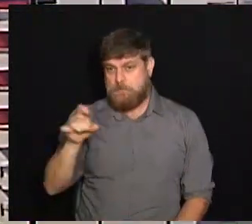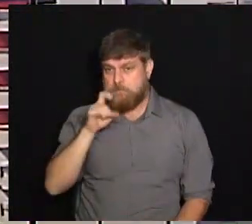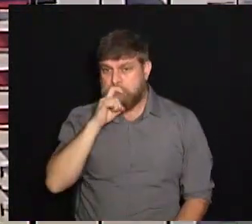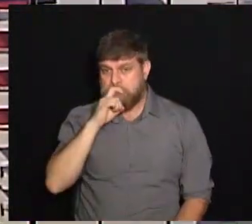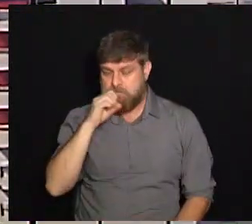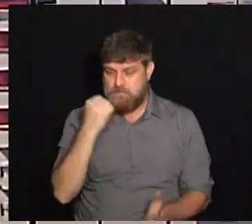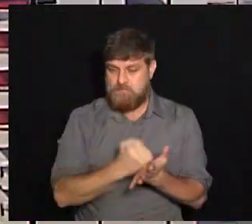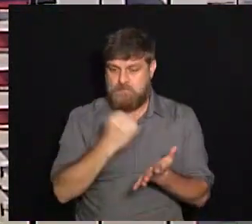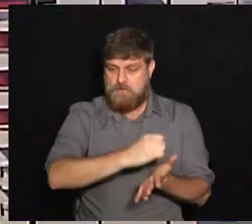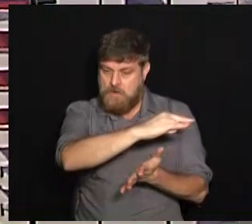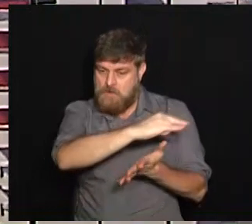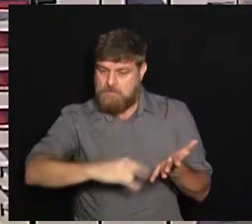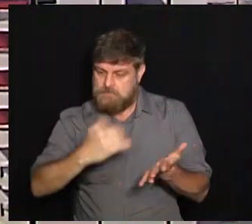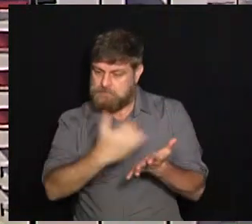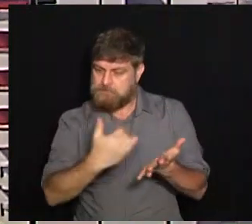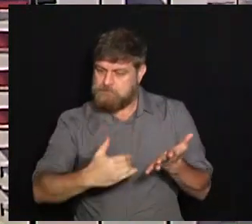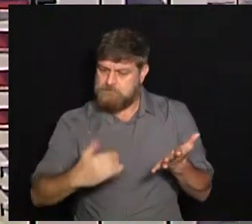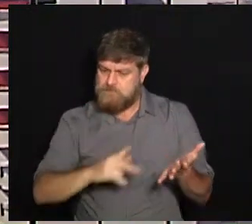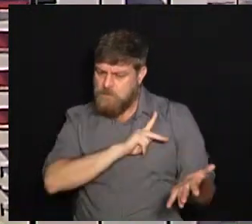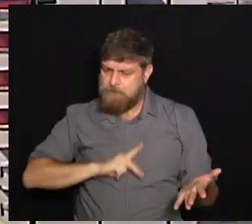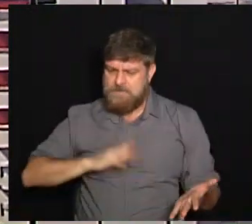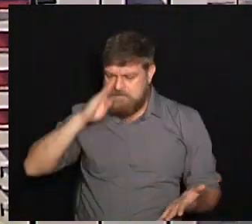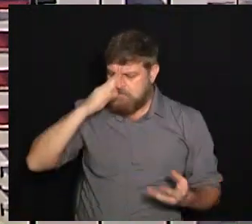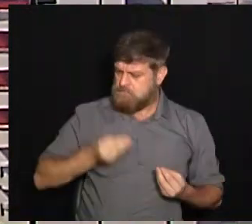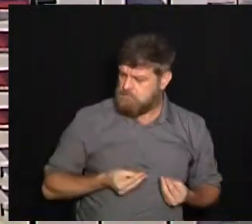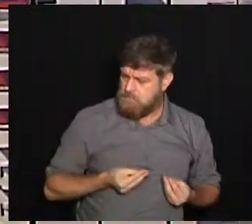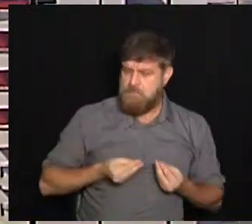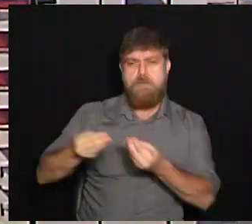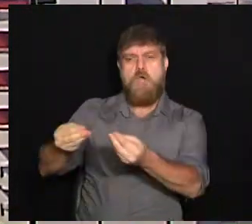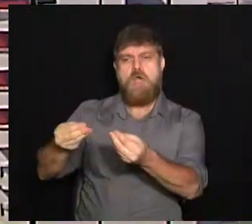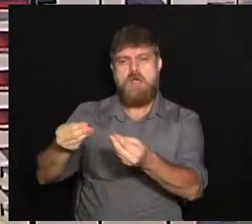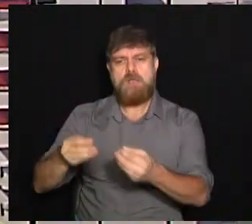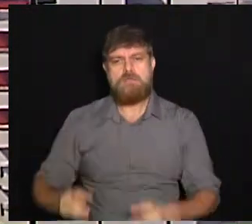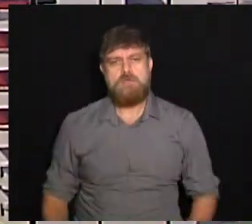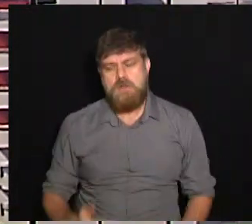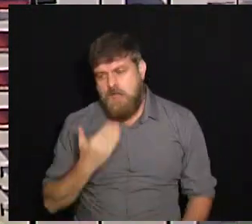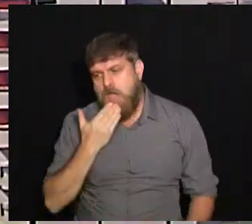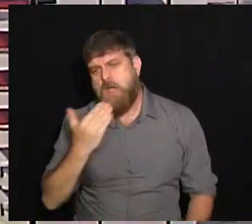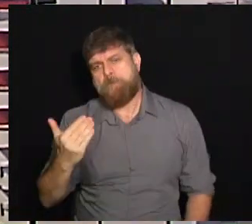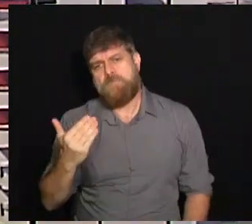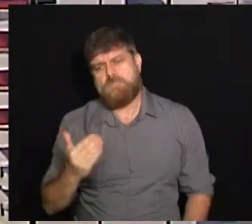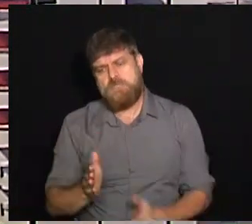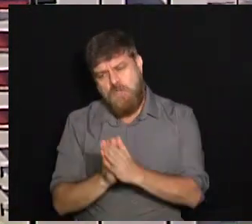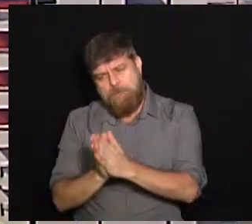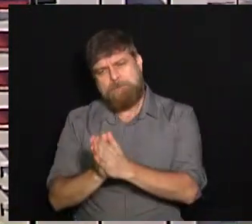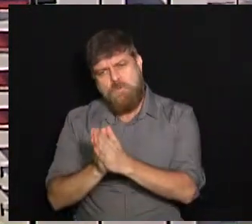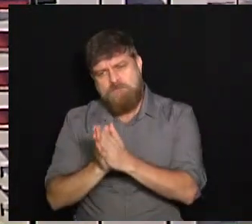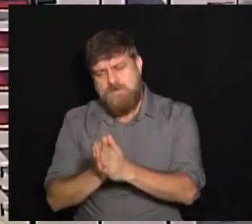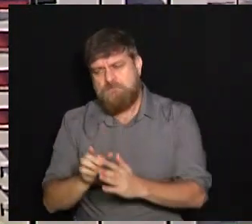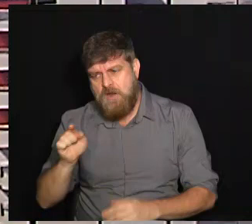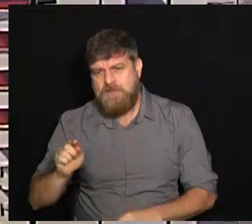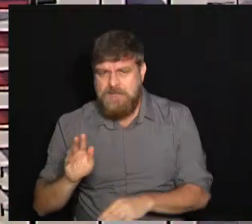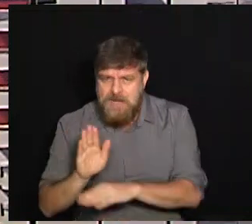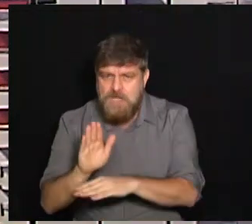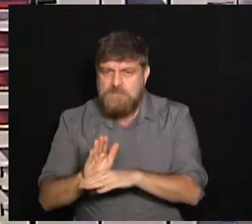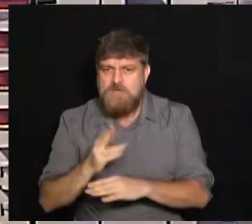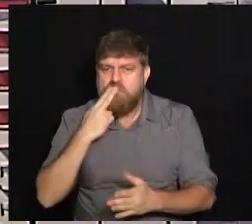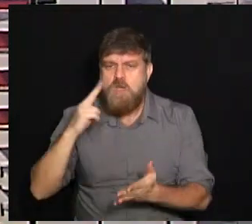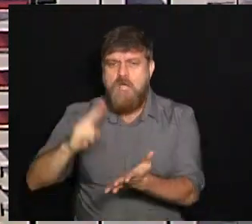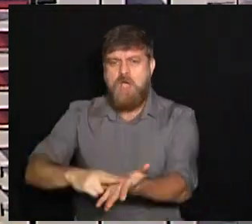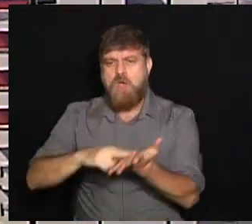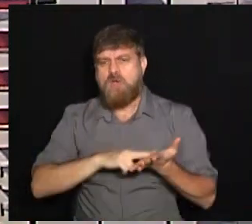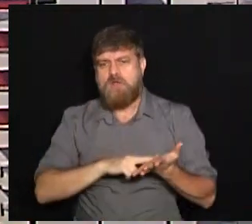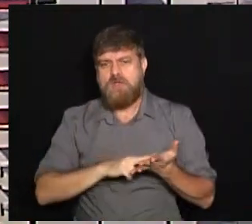uma moção ao presidente da República, Jair Bolsonaro, apelando para que ele interceda junto aos Correios